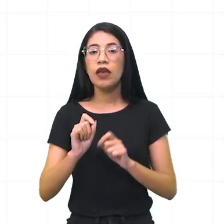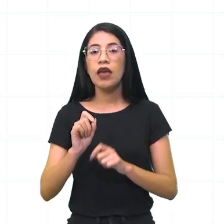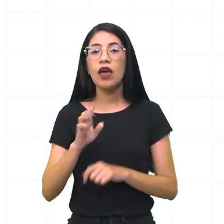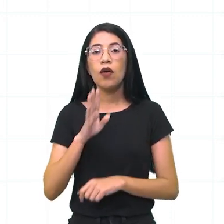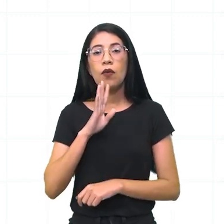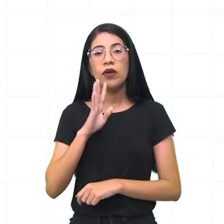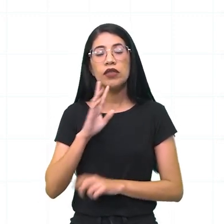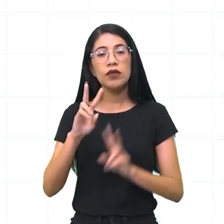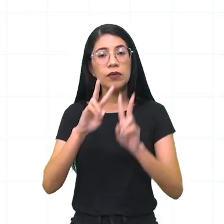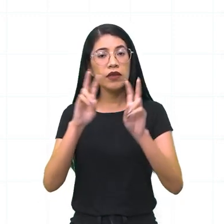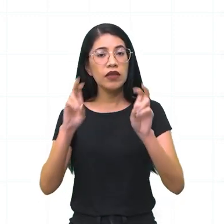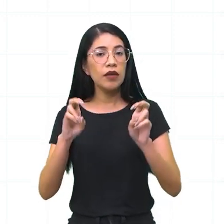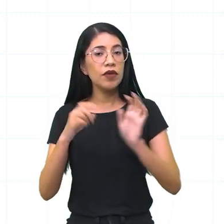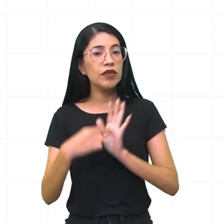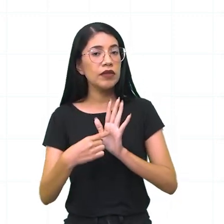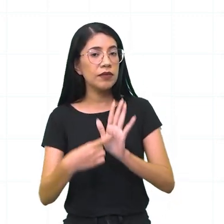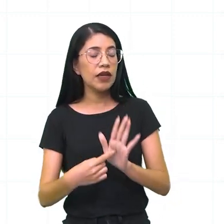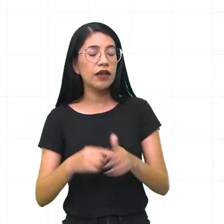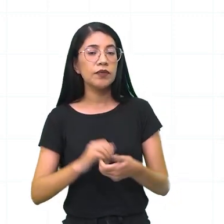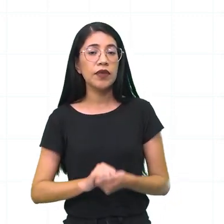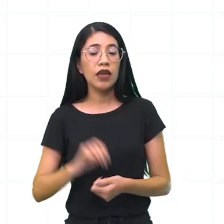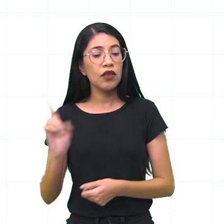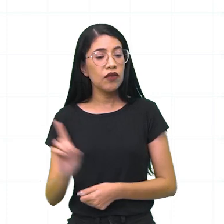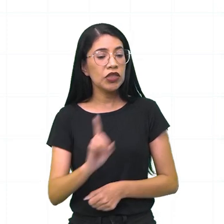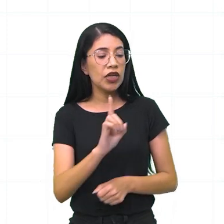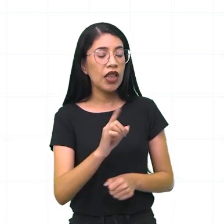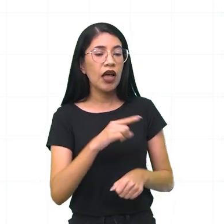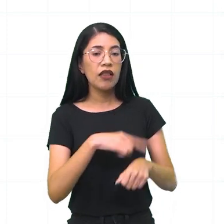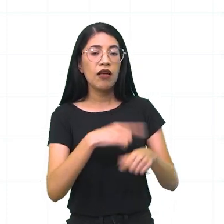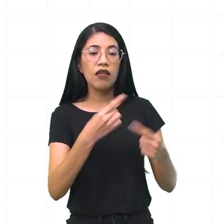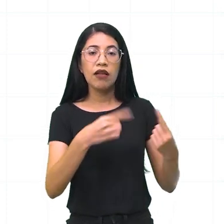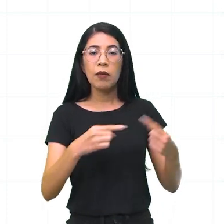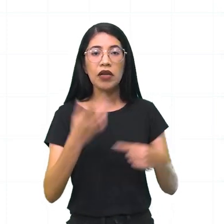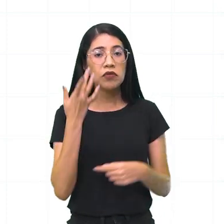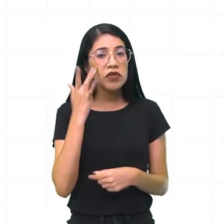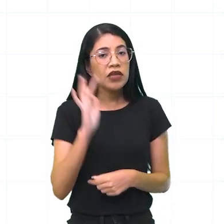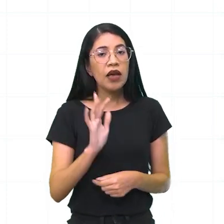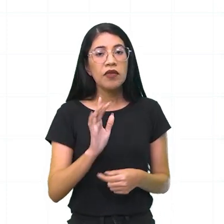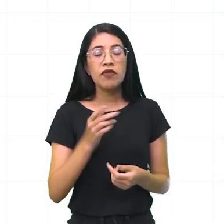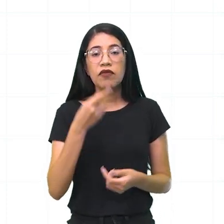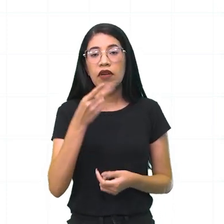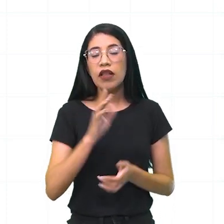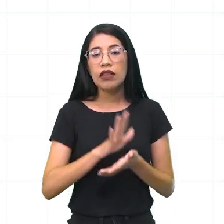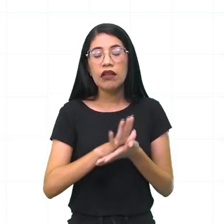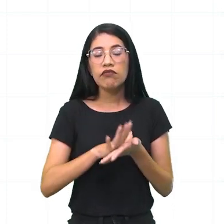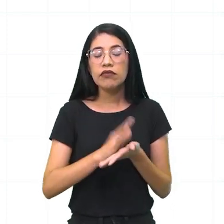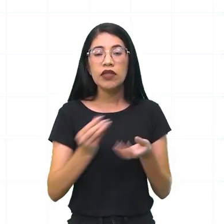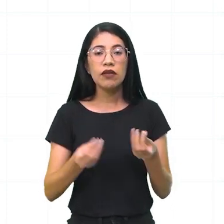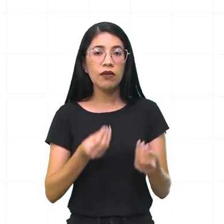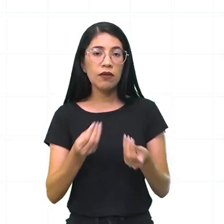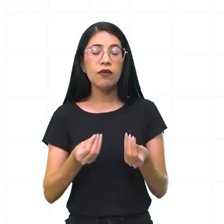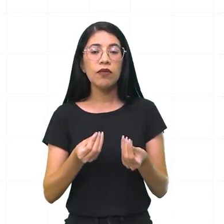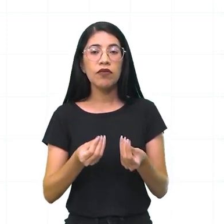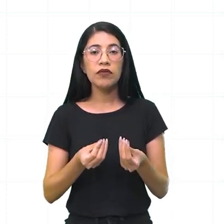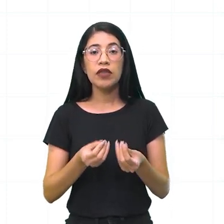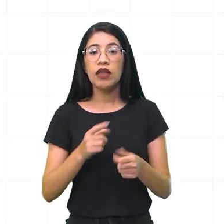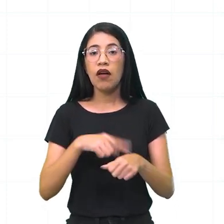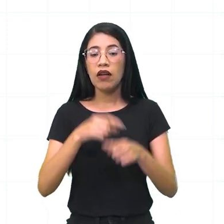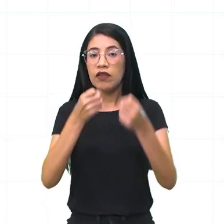conhecimento do assunto. Você não vai para um debate sem conhecer esse assunto, né? Como é que você vai